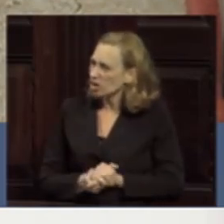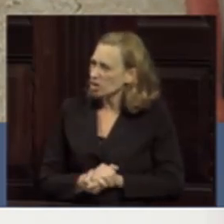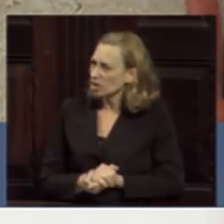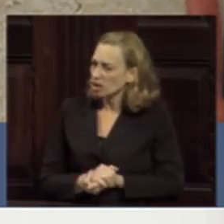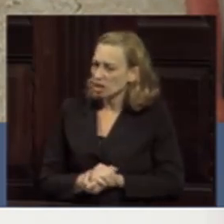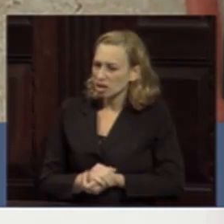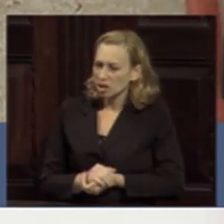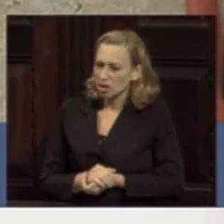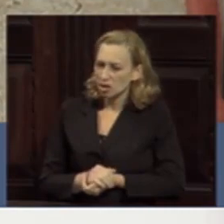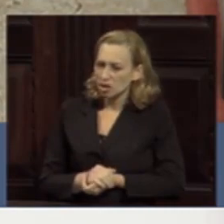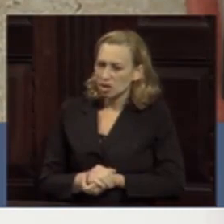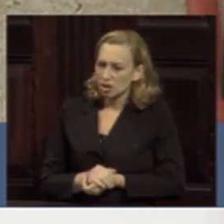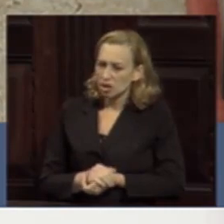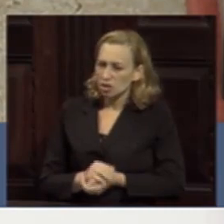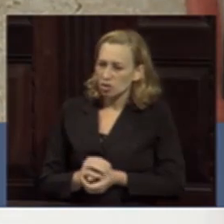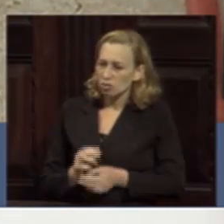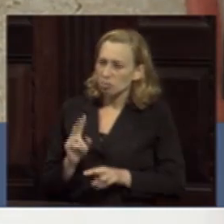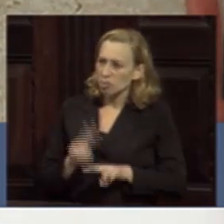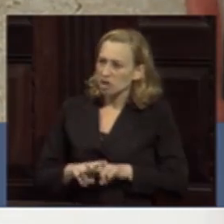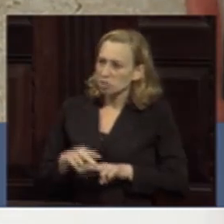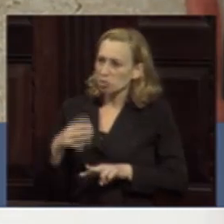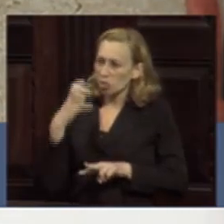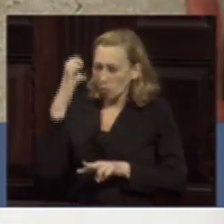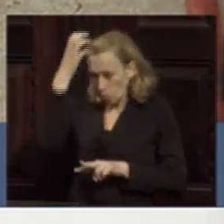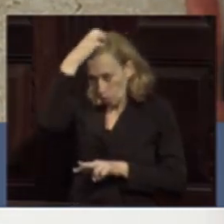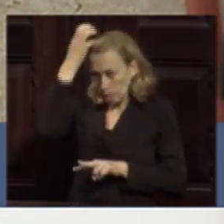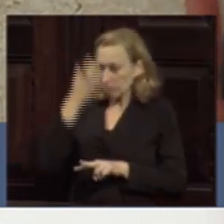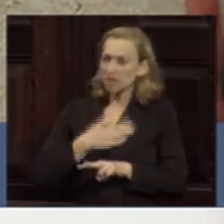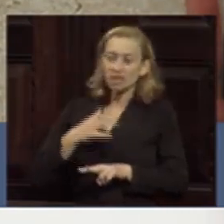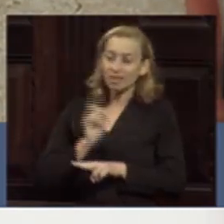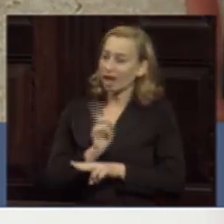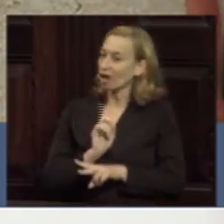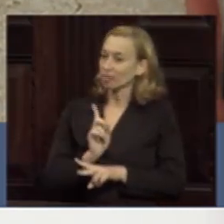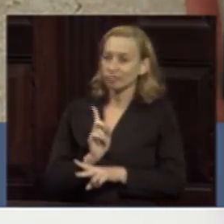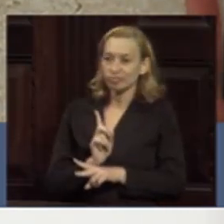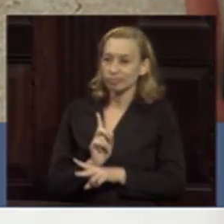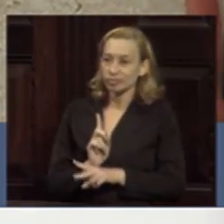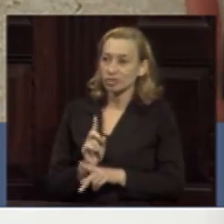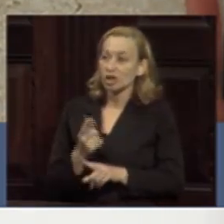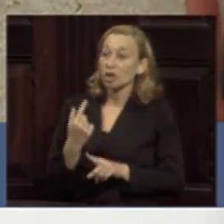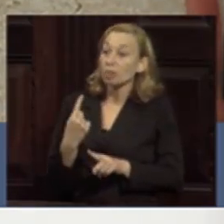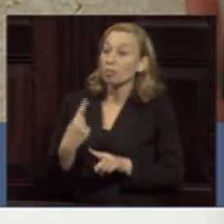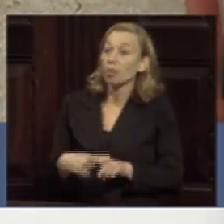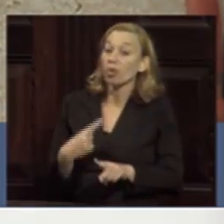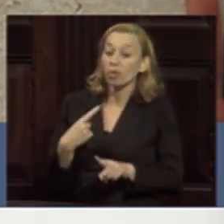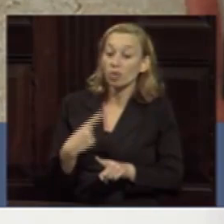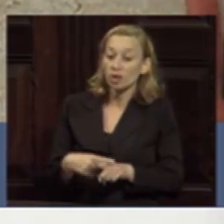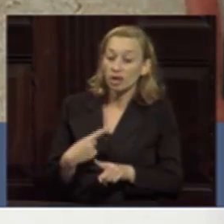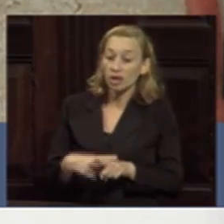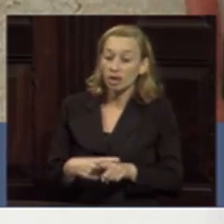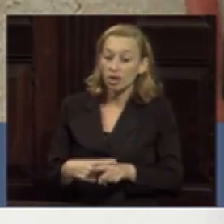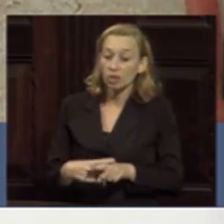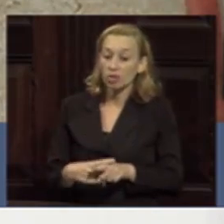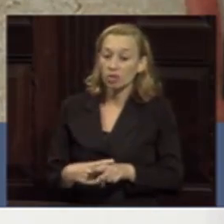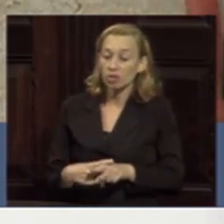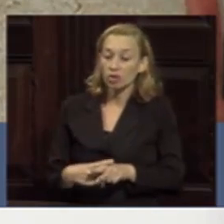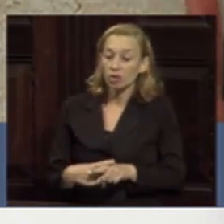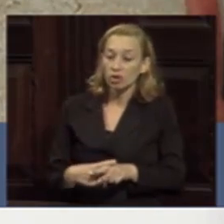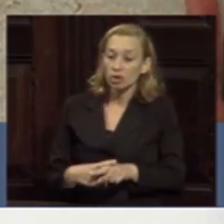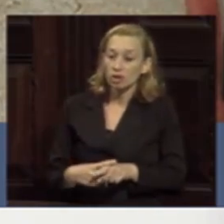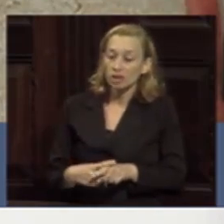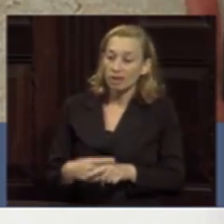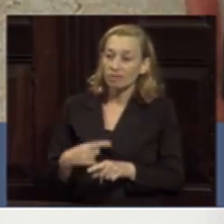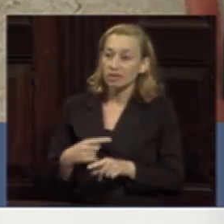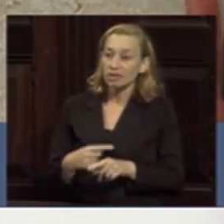causa. Ele foi preso porque o momento era propício à prisão. Não pode ter